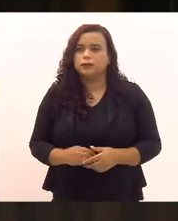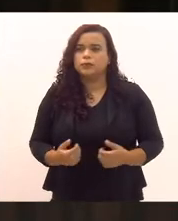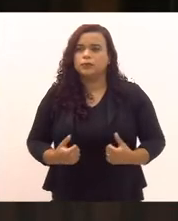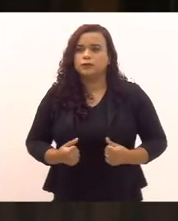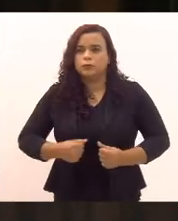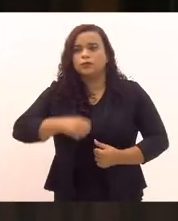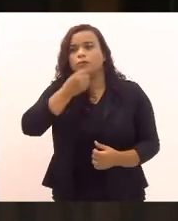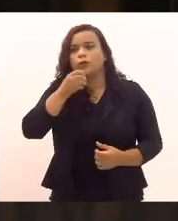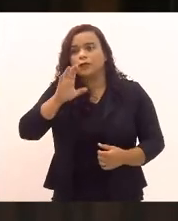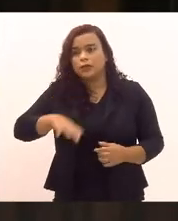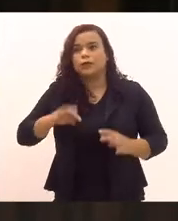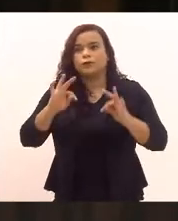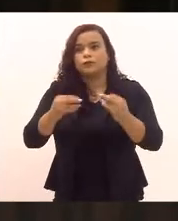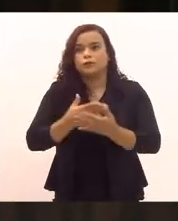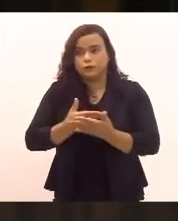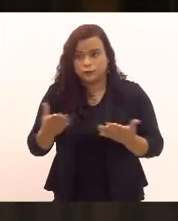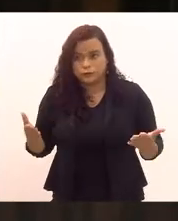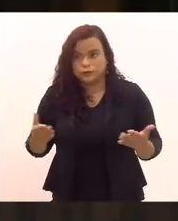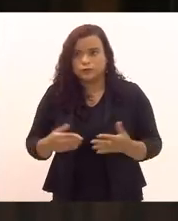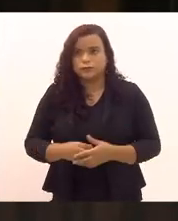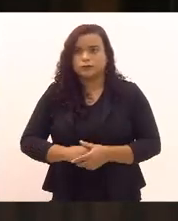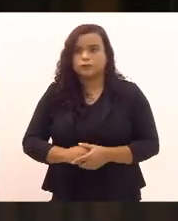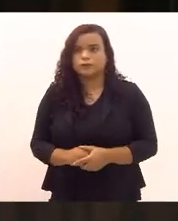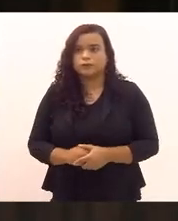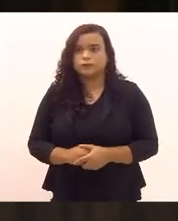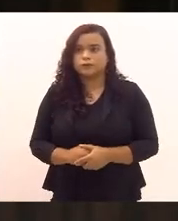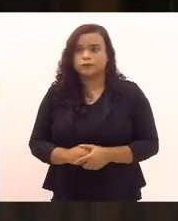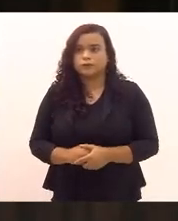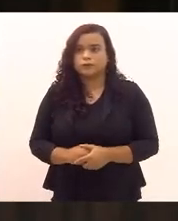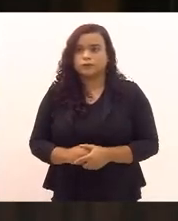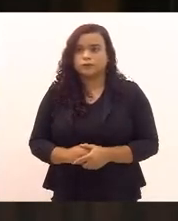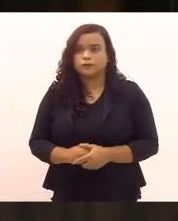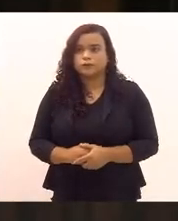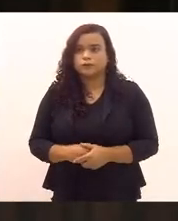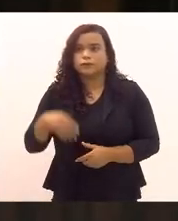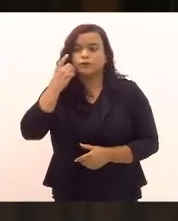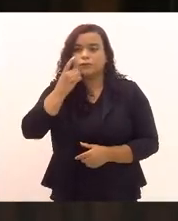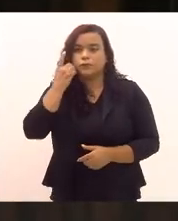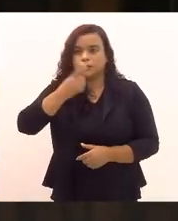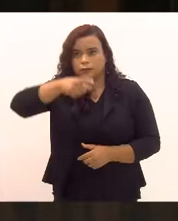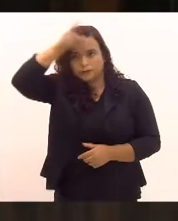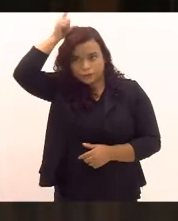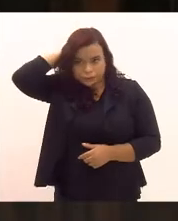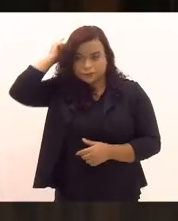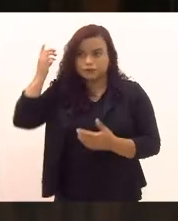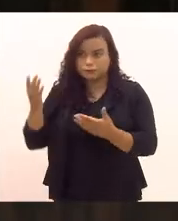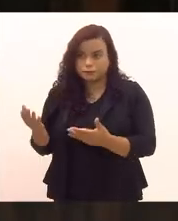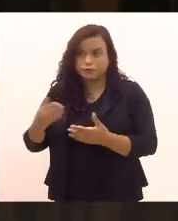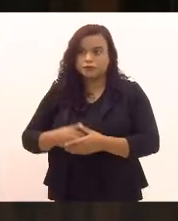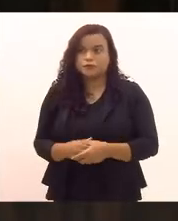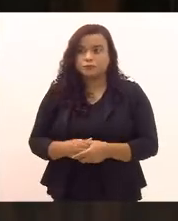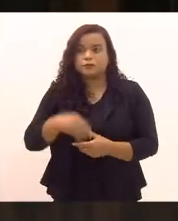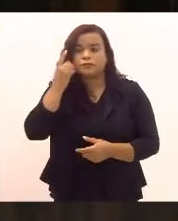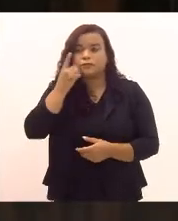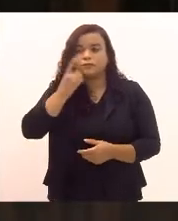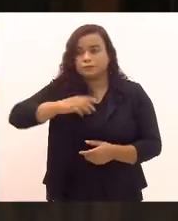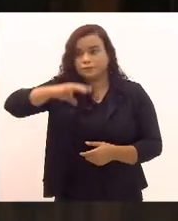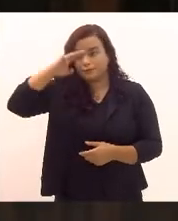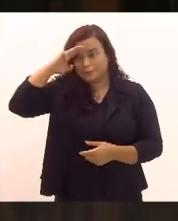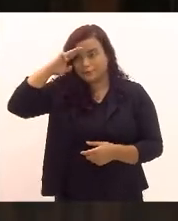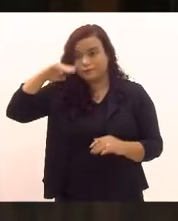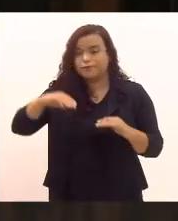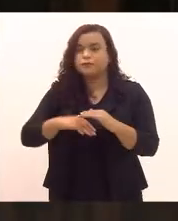Oi boa tarde a todas e todos o Deputado Luiz Deputado Subtenente